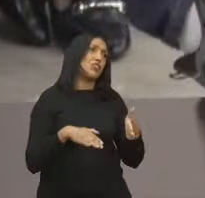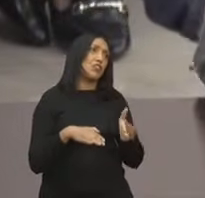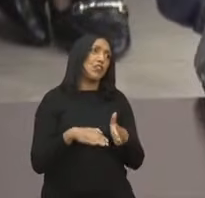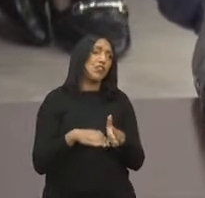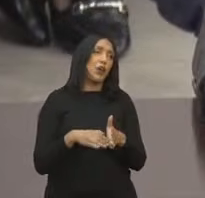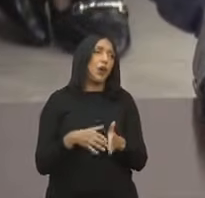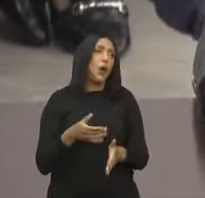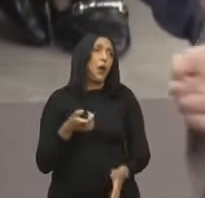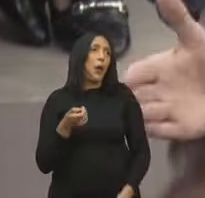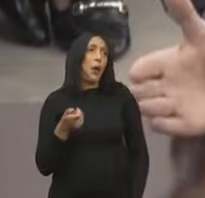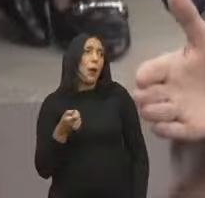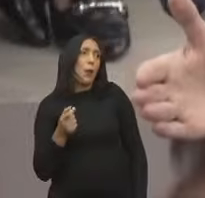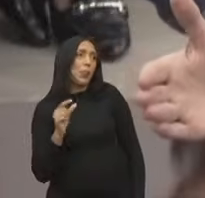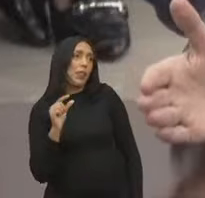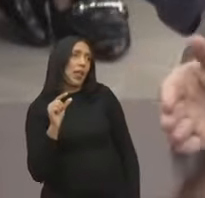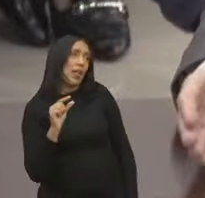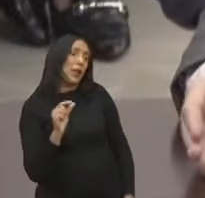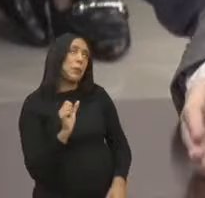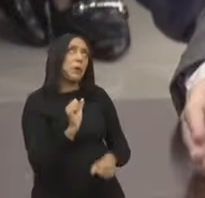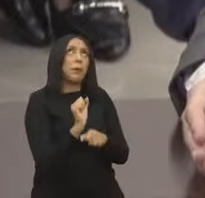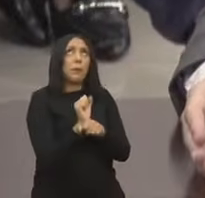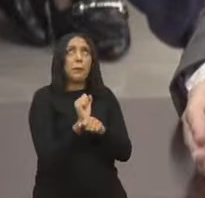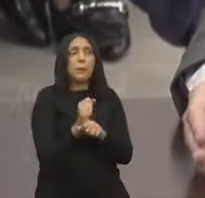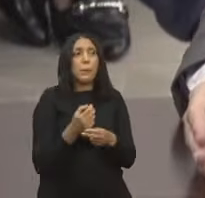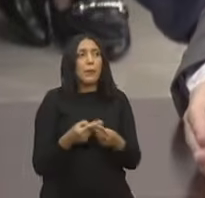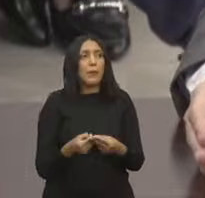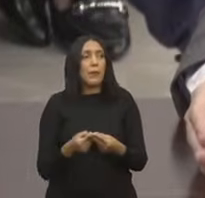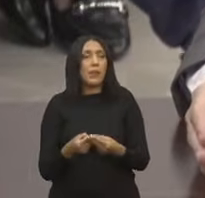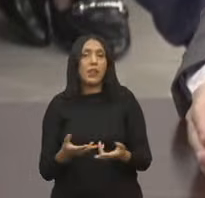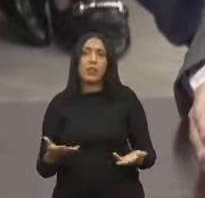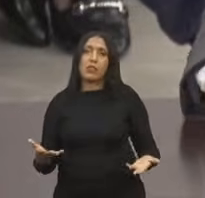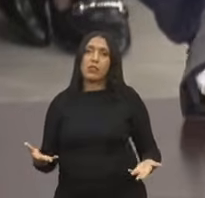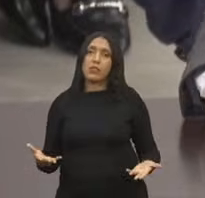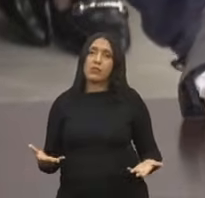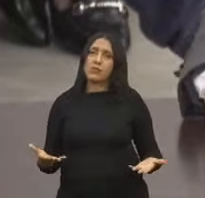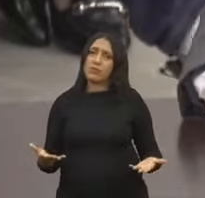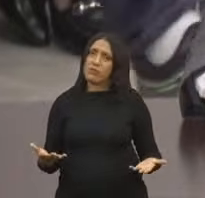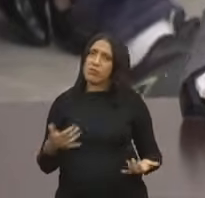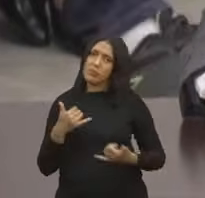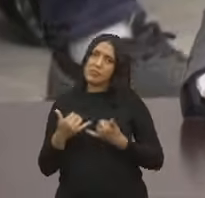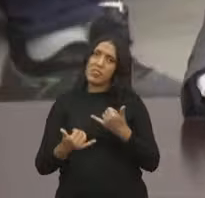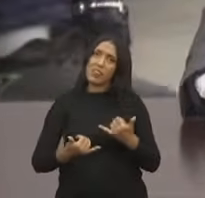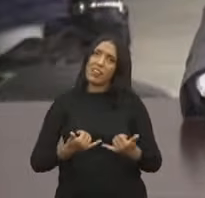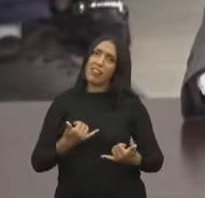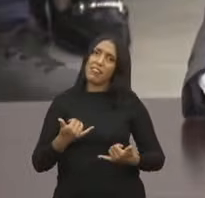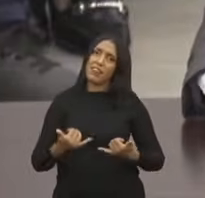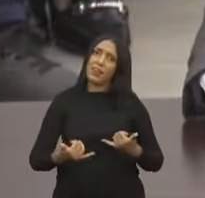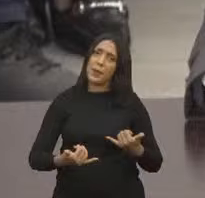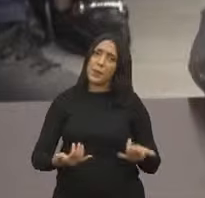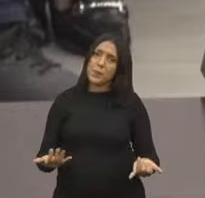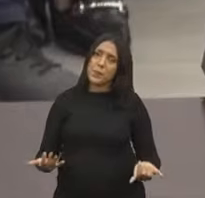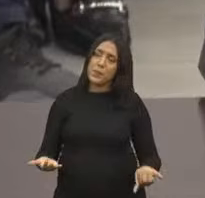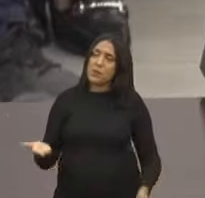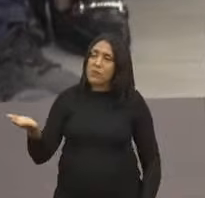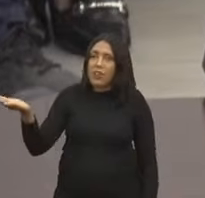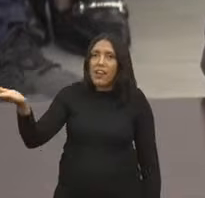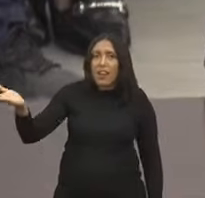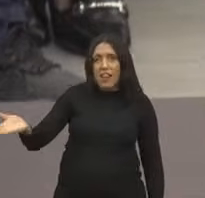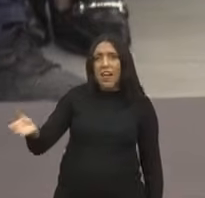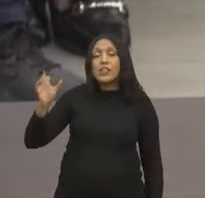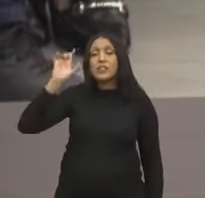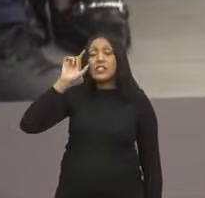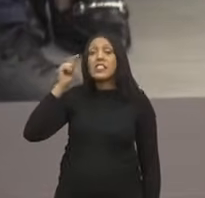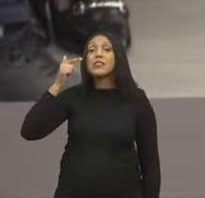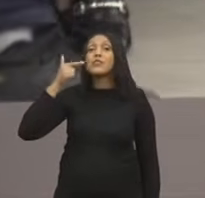população que conhece a vida da cidade. Sabe que o Celso foi elevado à condição de prefeito pelo Isaías. Aliás,